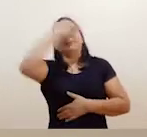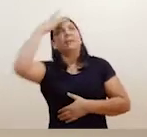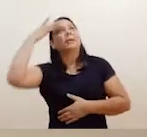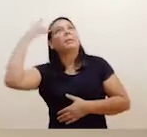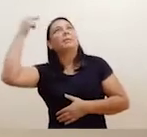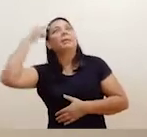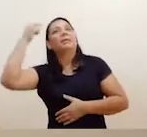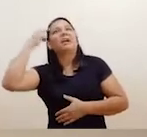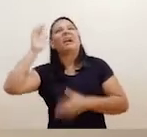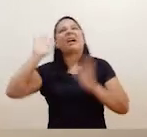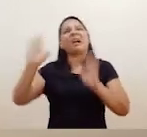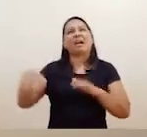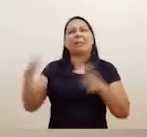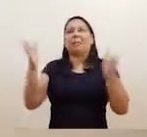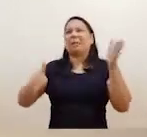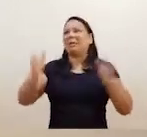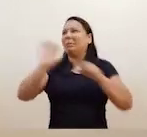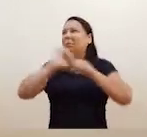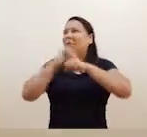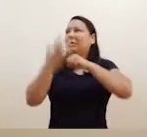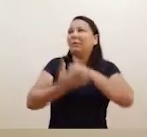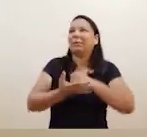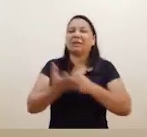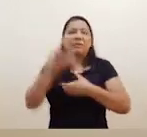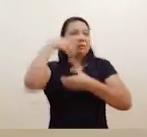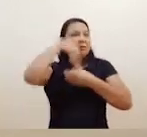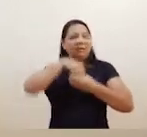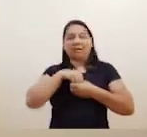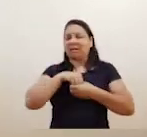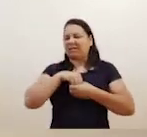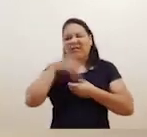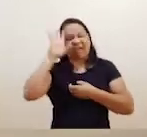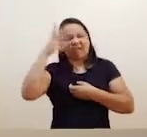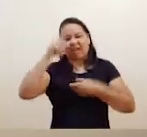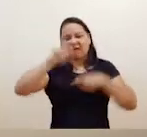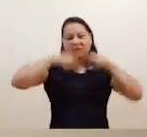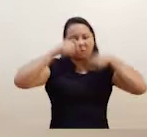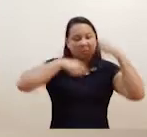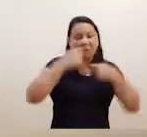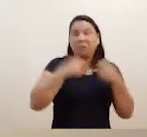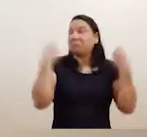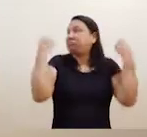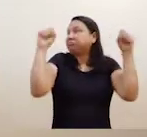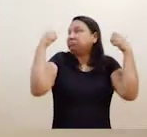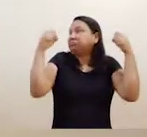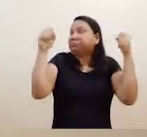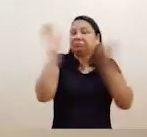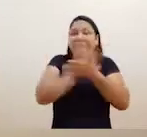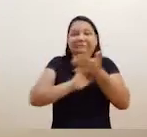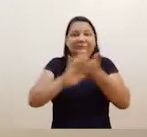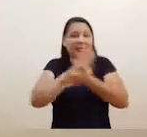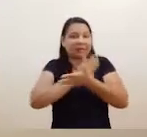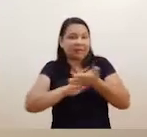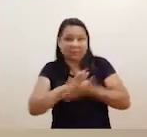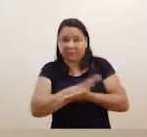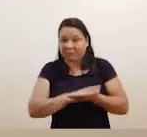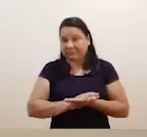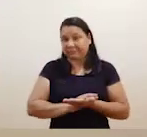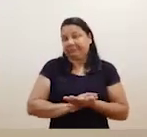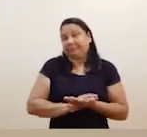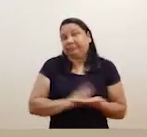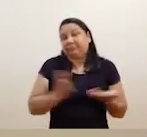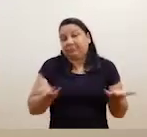têm lançado frases tipo depois da pandemia eu corro atrás, ou por que eu vou me alimentar bem agora se eu não estou fazendo